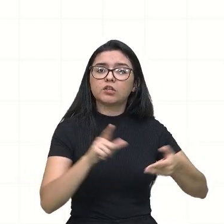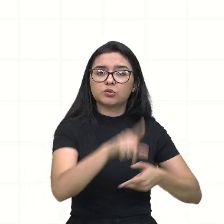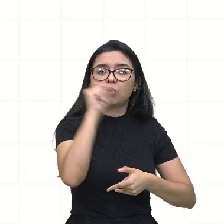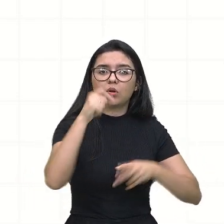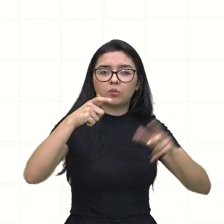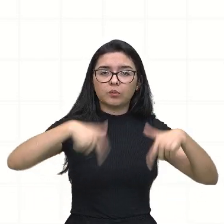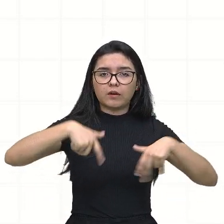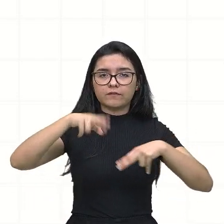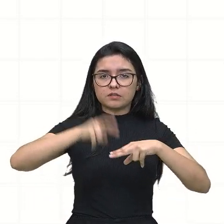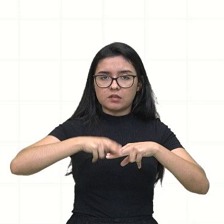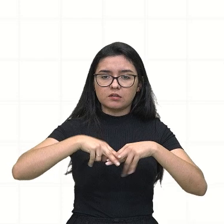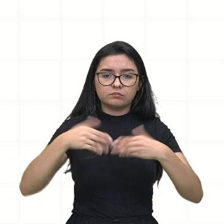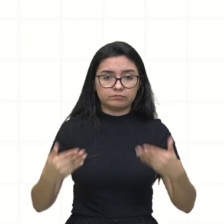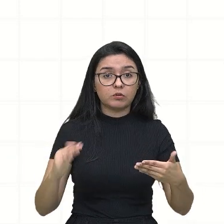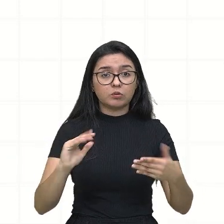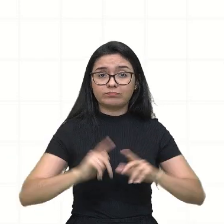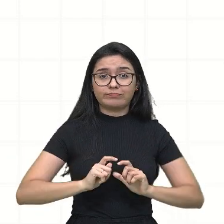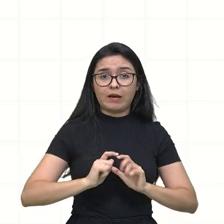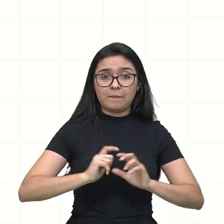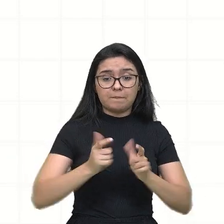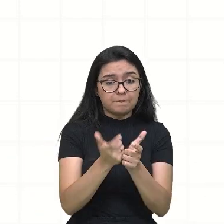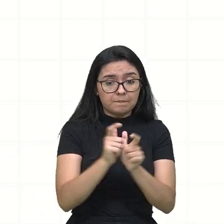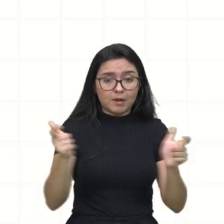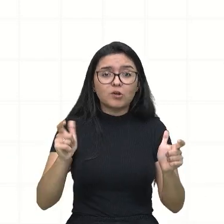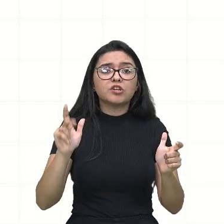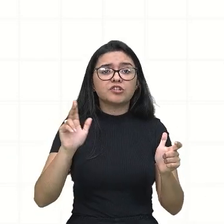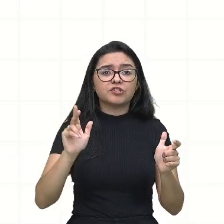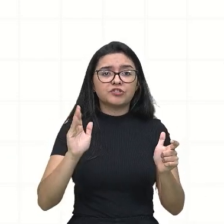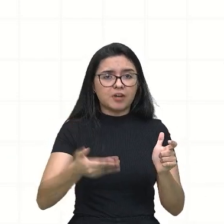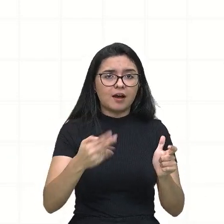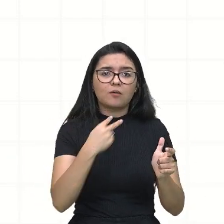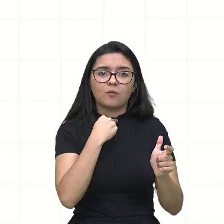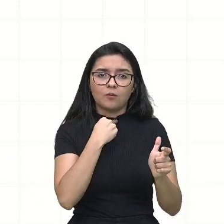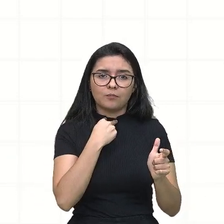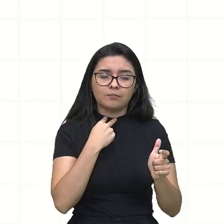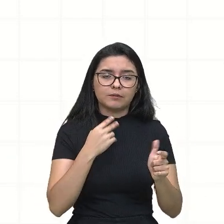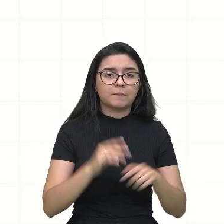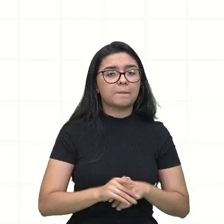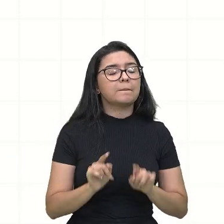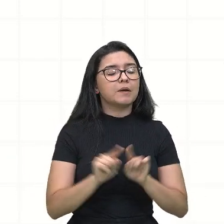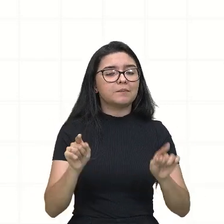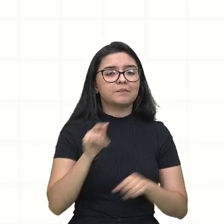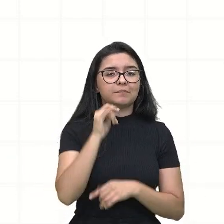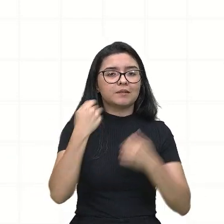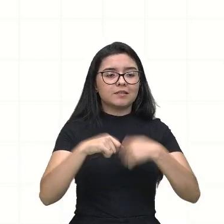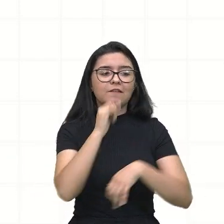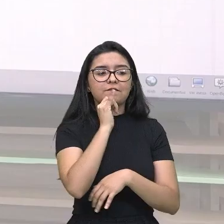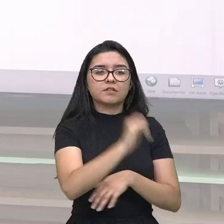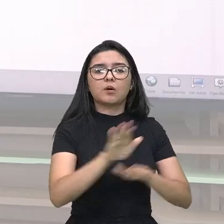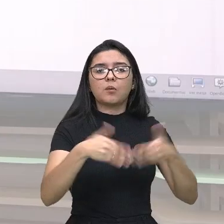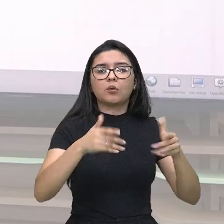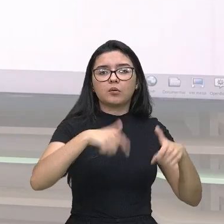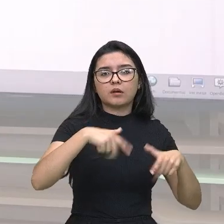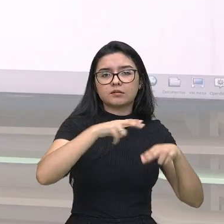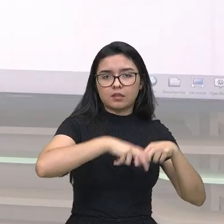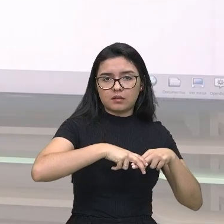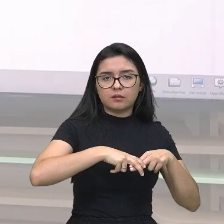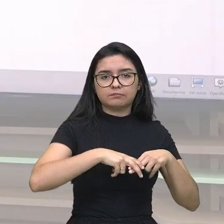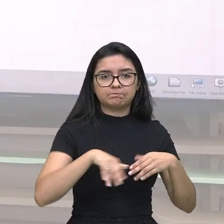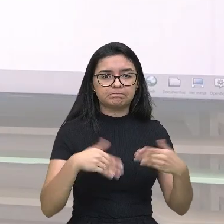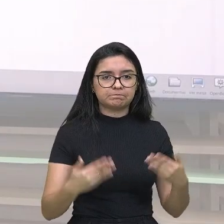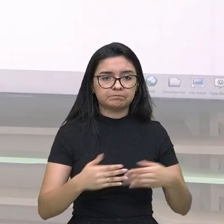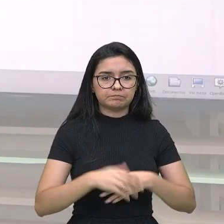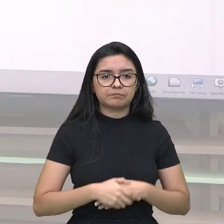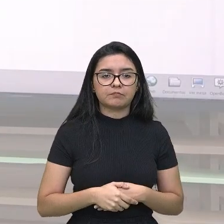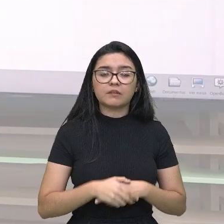assento e tem alguns assentos que já estão ocupados, né? E aí você vai escolher o assento, mas precisa dizer para o atendente qual assento você quer. Esse assento, alunos, ele